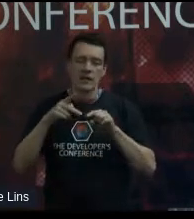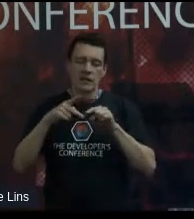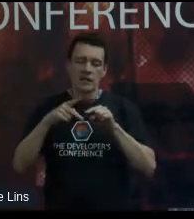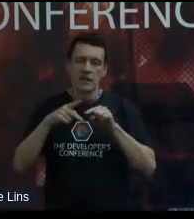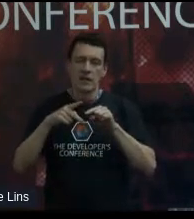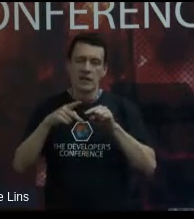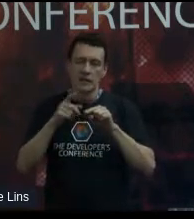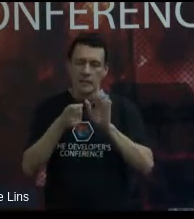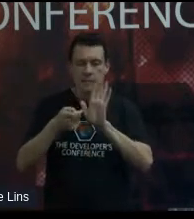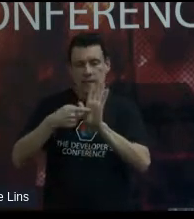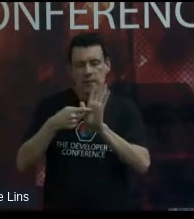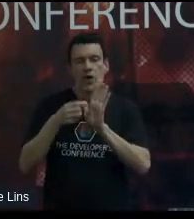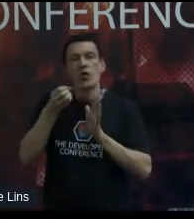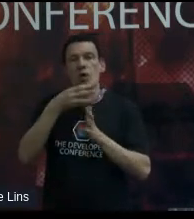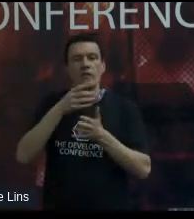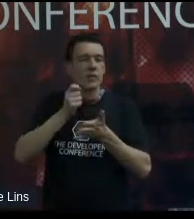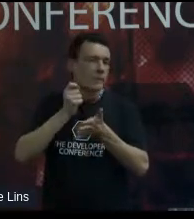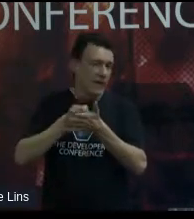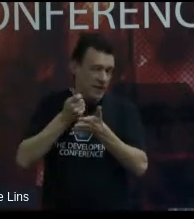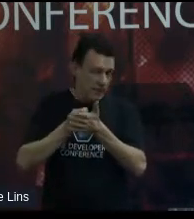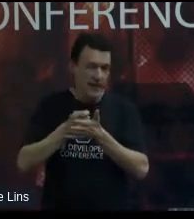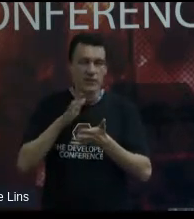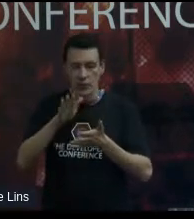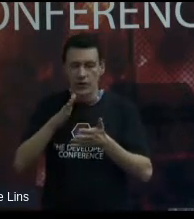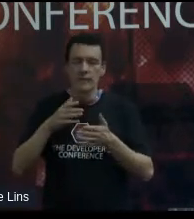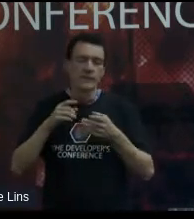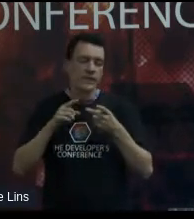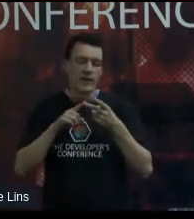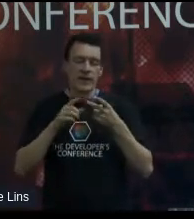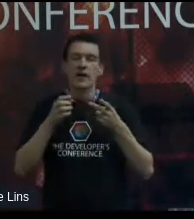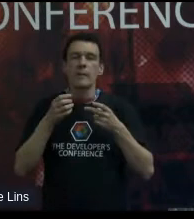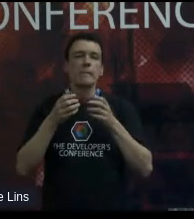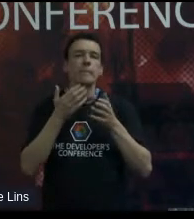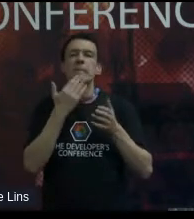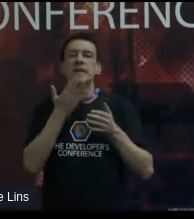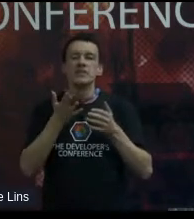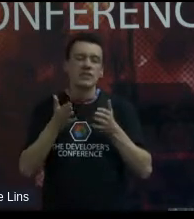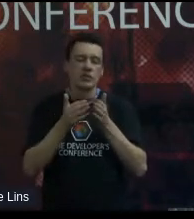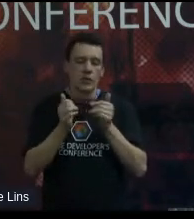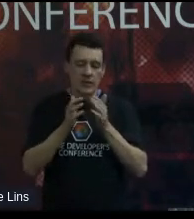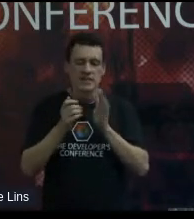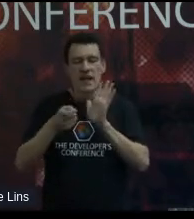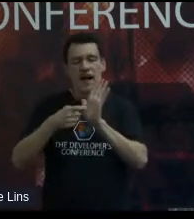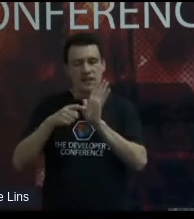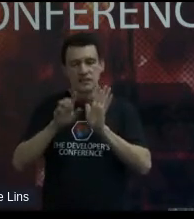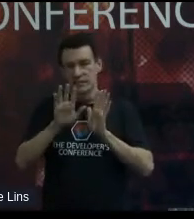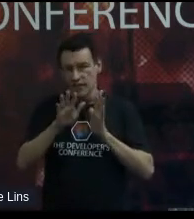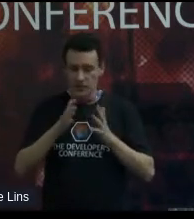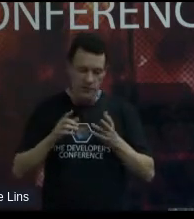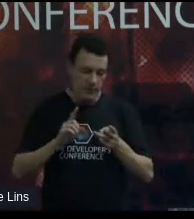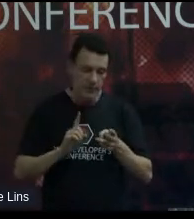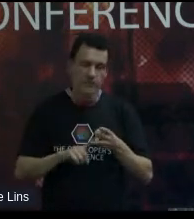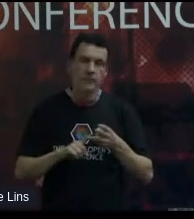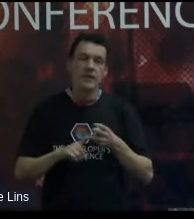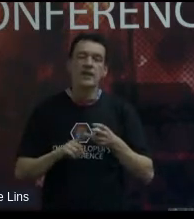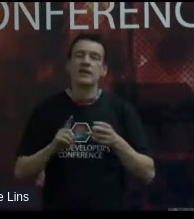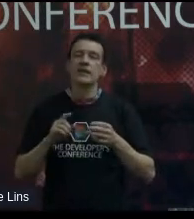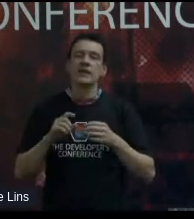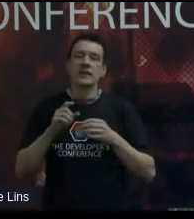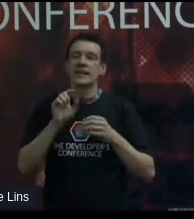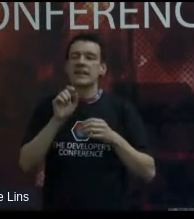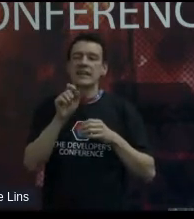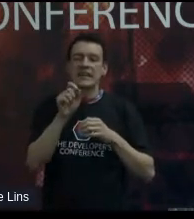novos pagamentos, ativado, interruptor. Marcado, pedidos de cobrança, ativado, interruptor. Marcado, aniversários de quem eu sigo,